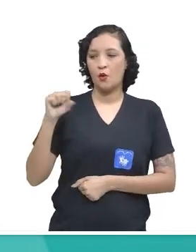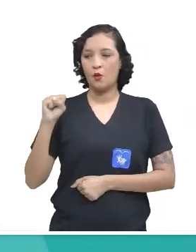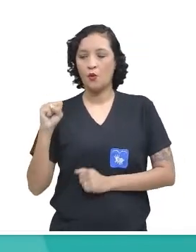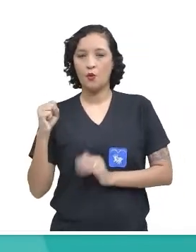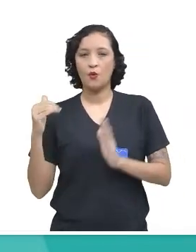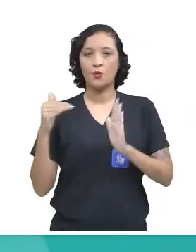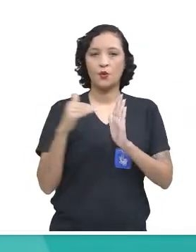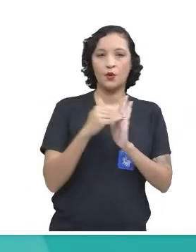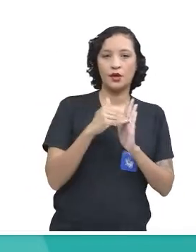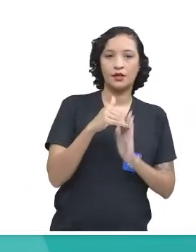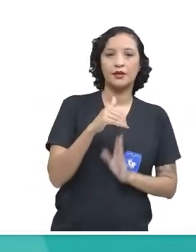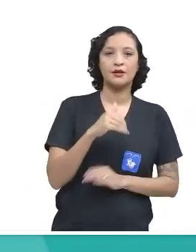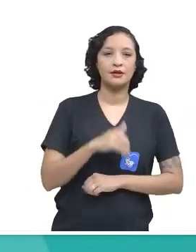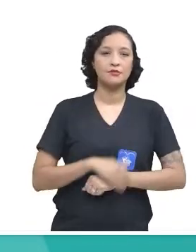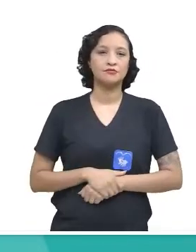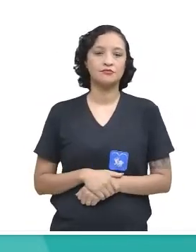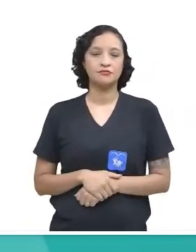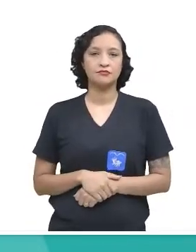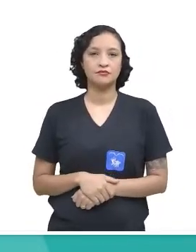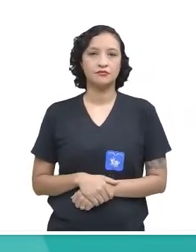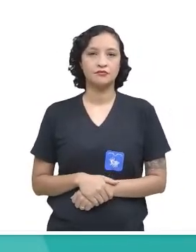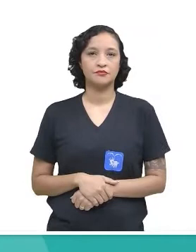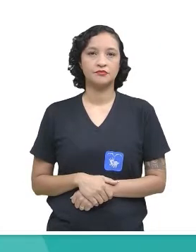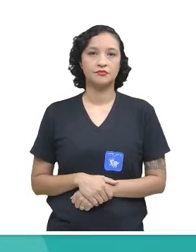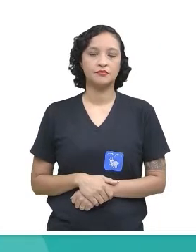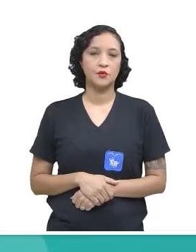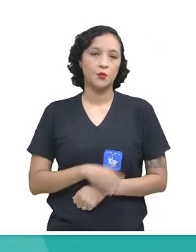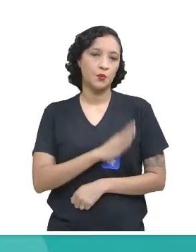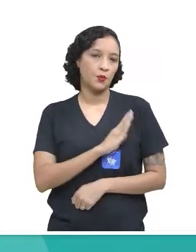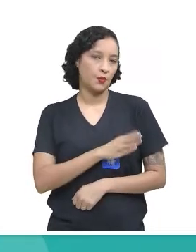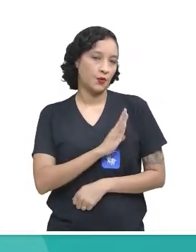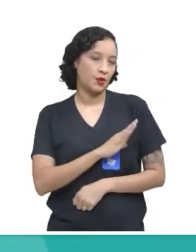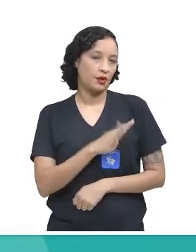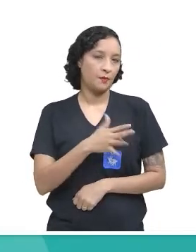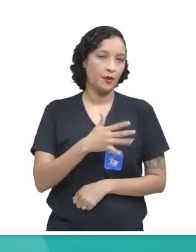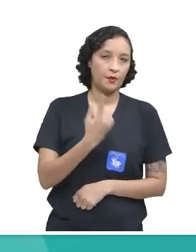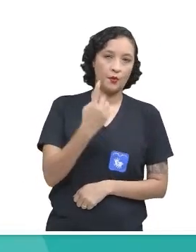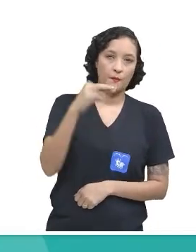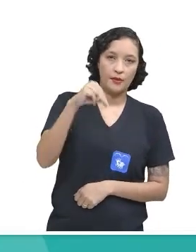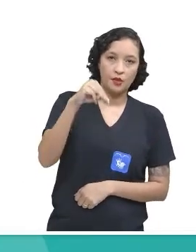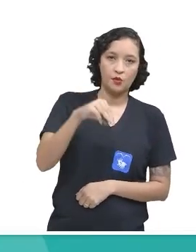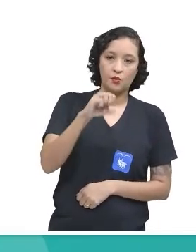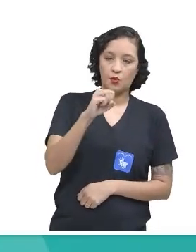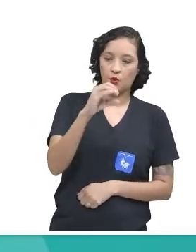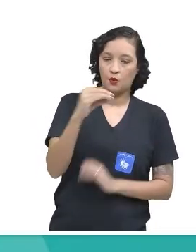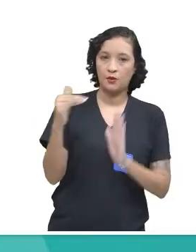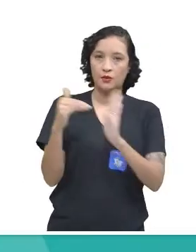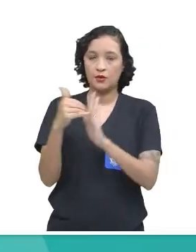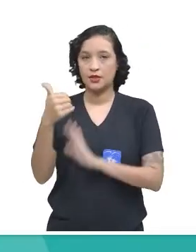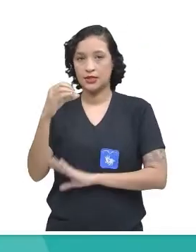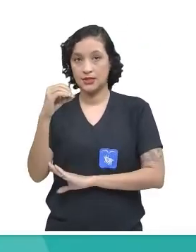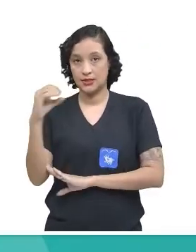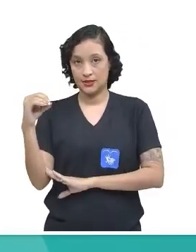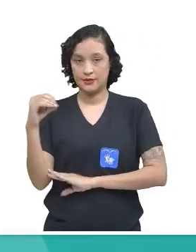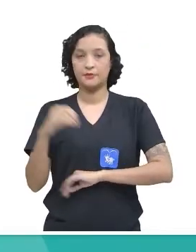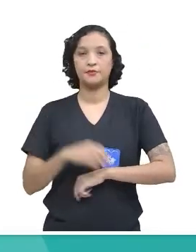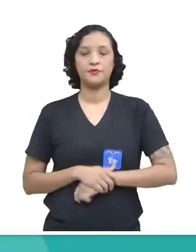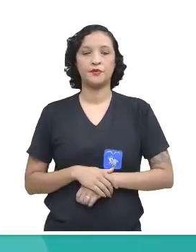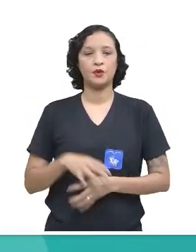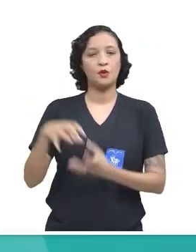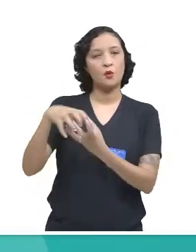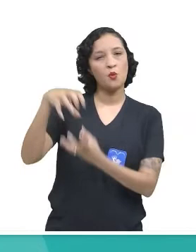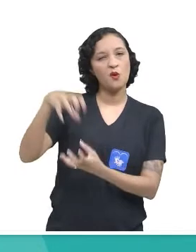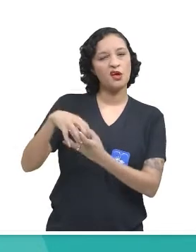adolescência, a frequência cardíaca é de 80 a 100 batimentos por minuto. No adulto